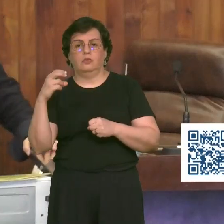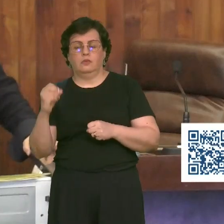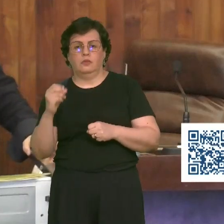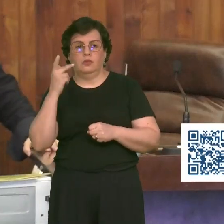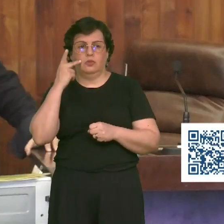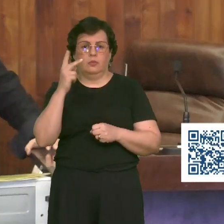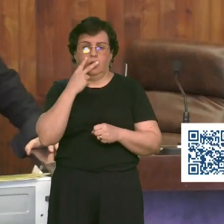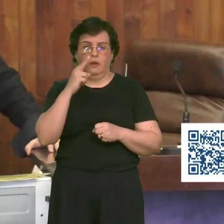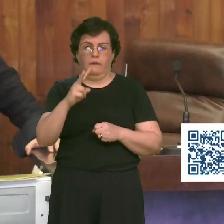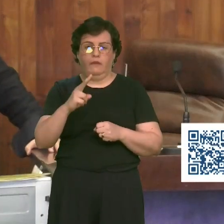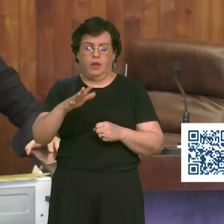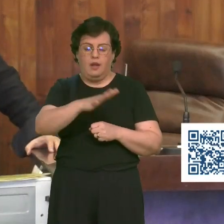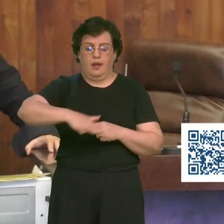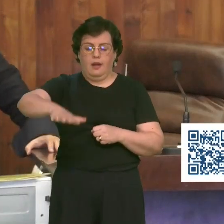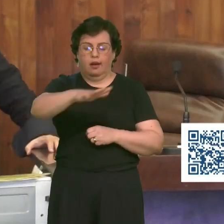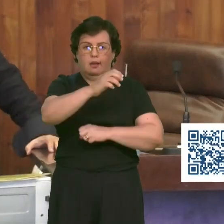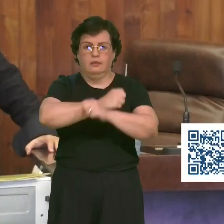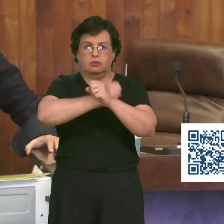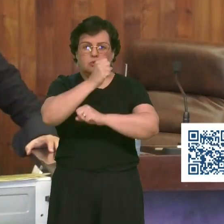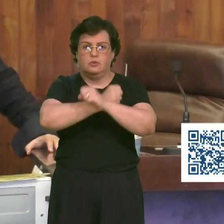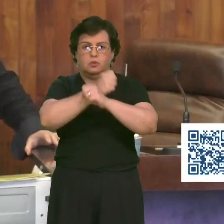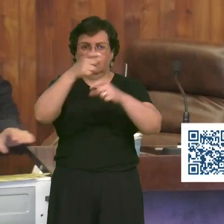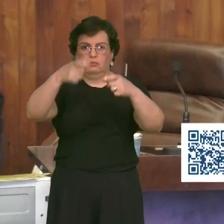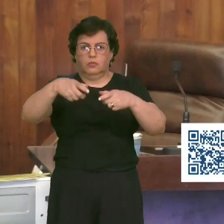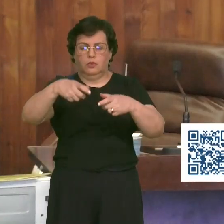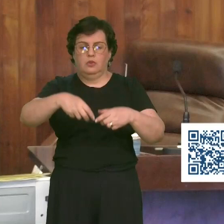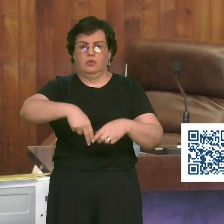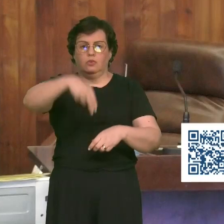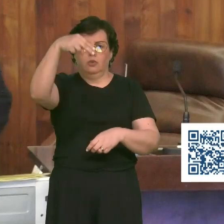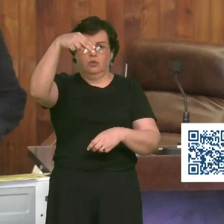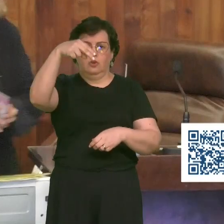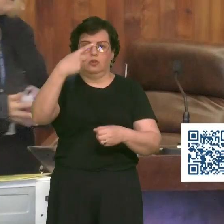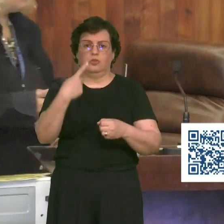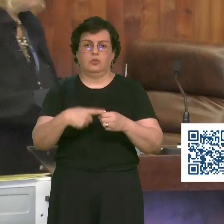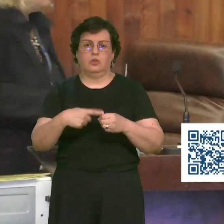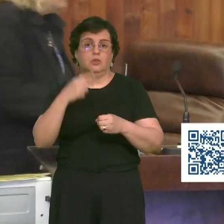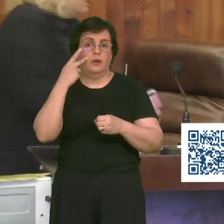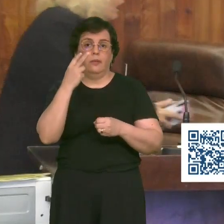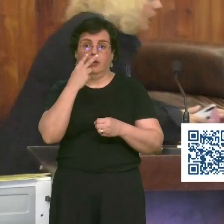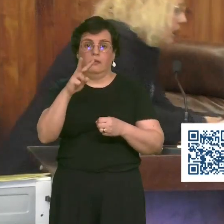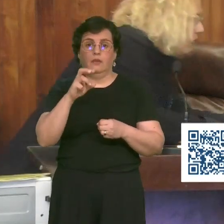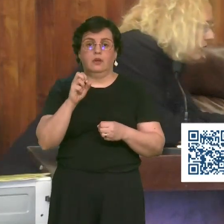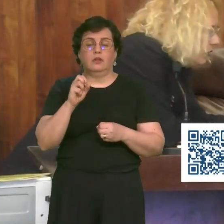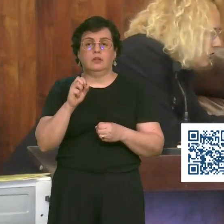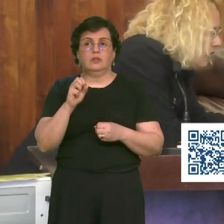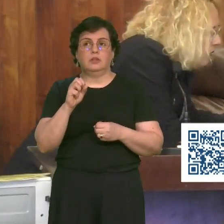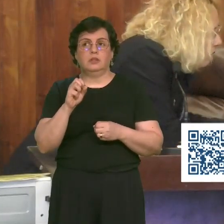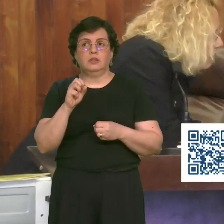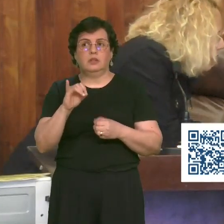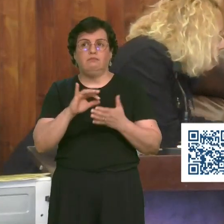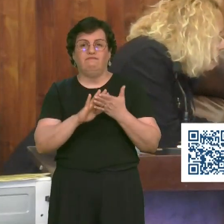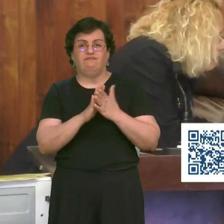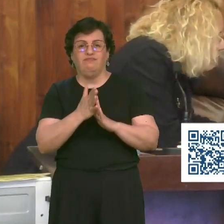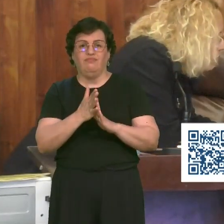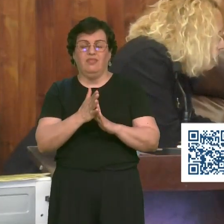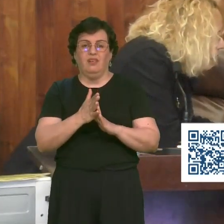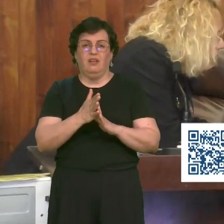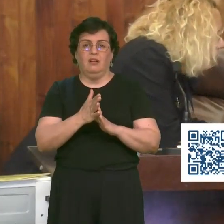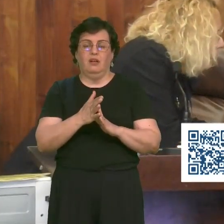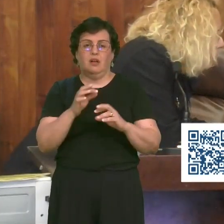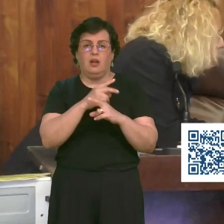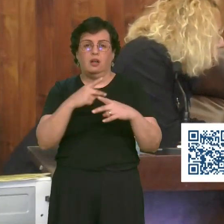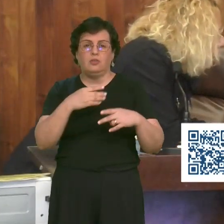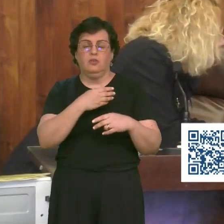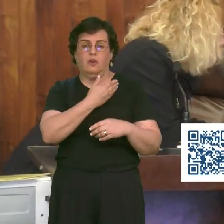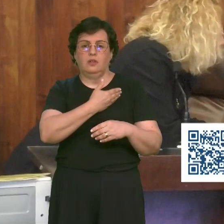a edificação em área industrial localizada na Zona Norte do município para verificação quanto os possíveis danos ao erário público